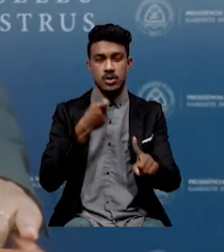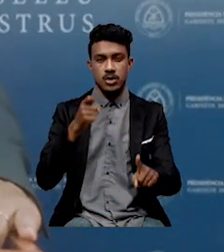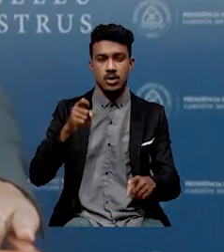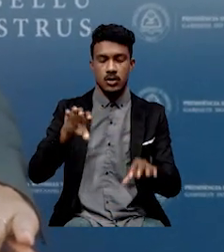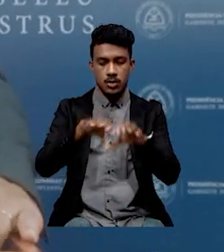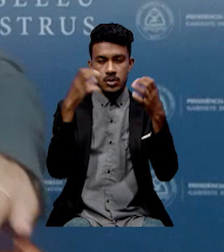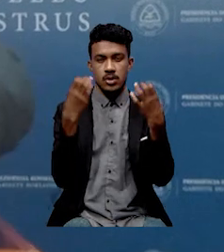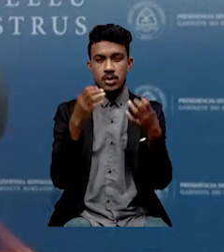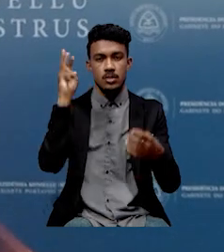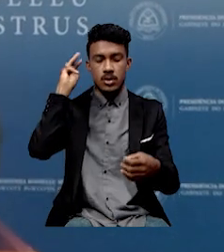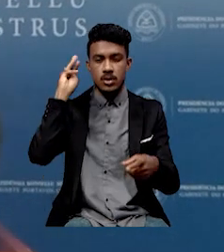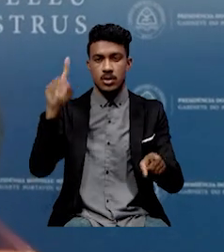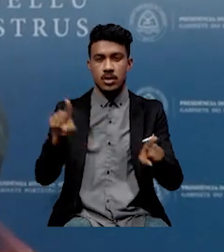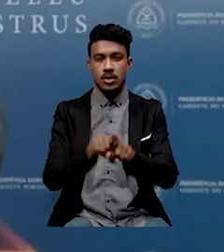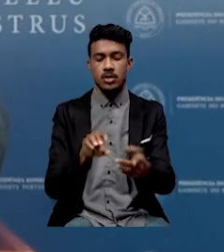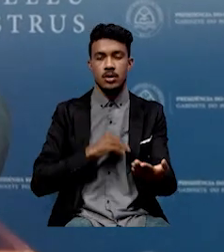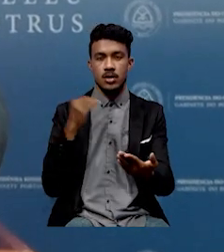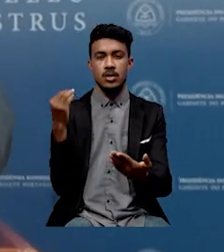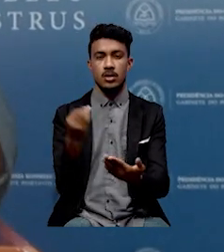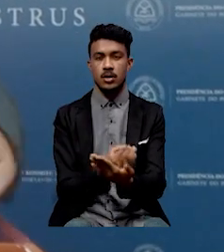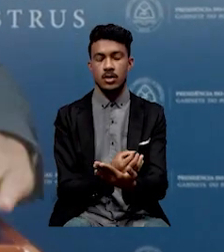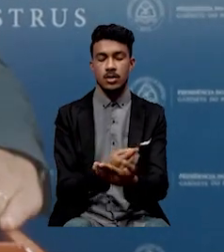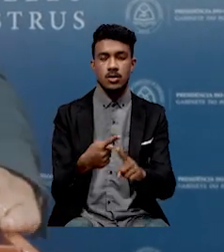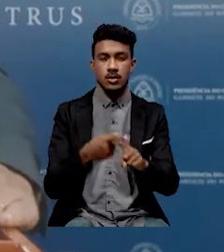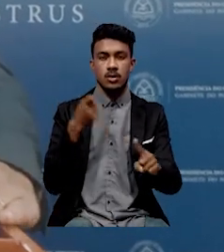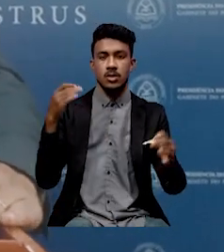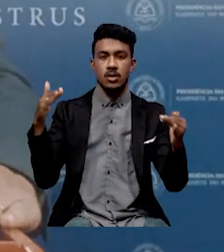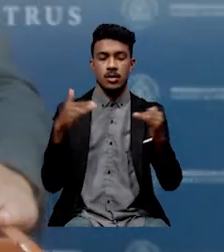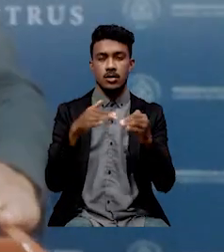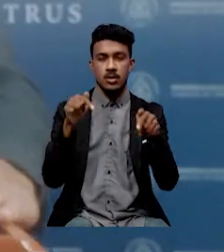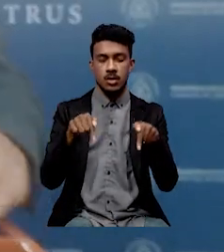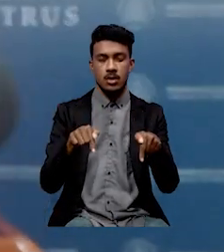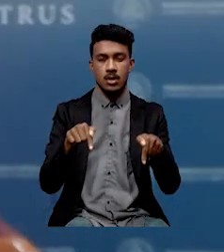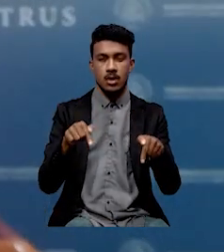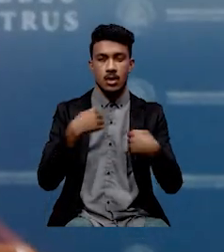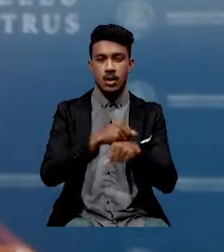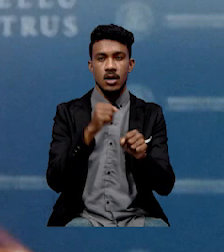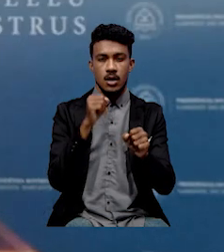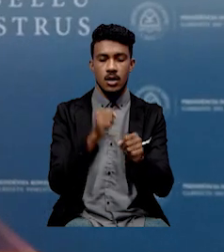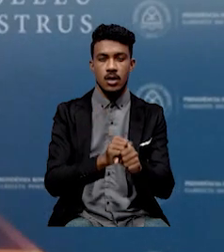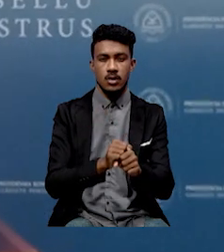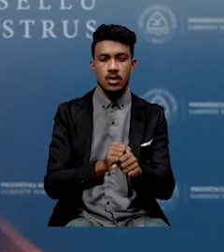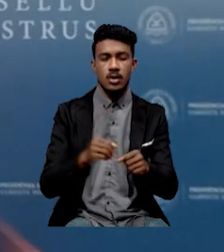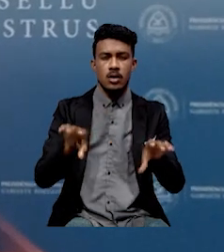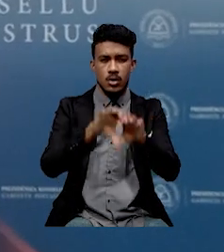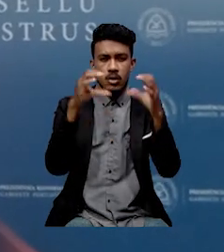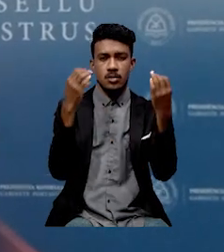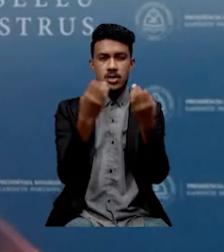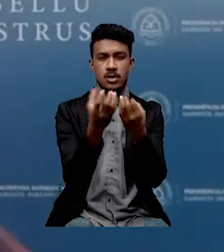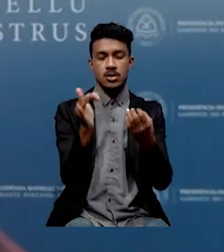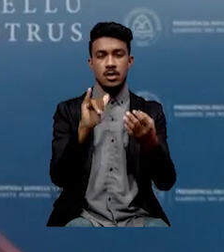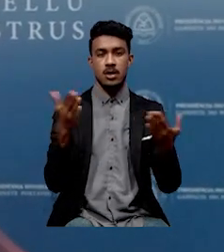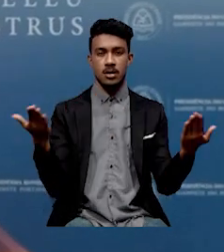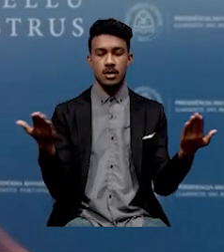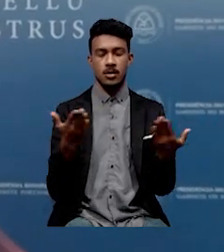tem nesse objetivo, por sua resolução de lei, a do quadro ser a comissão do Sena, na mesma que